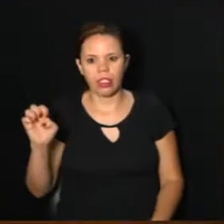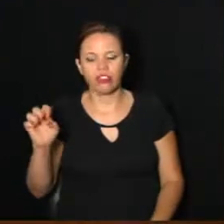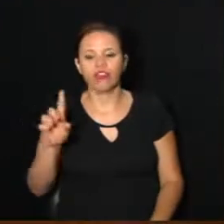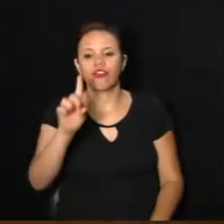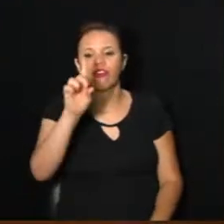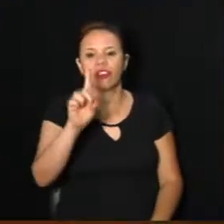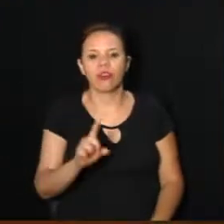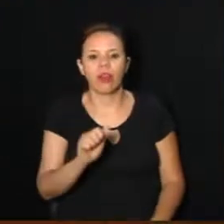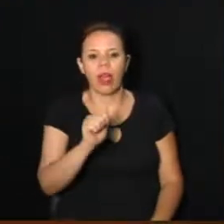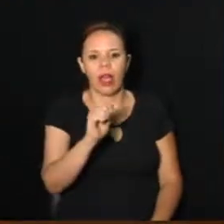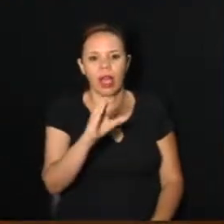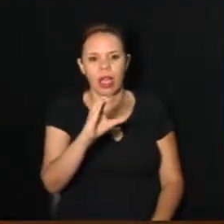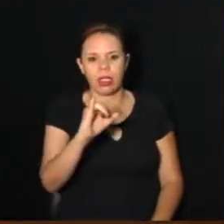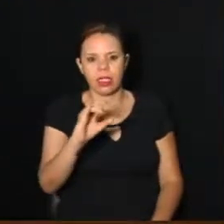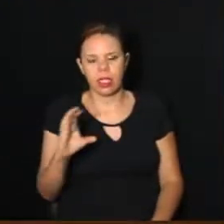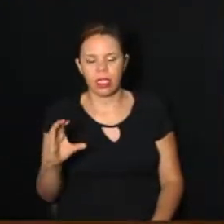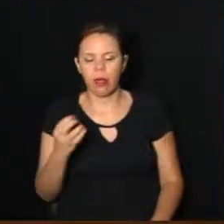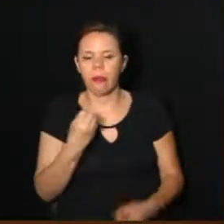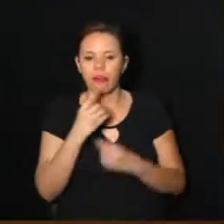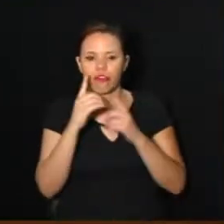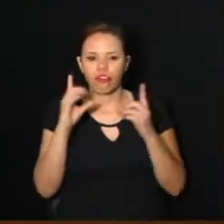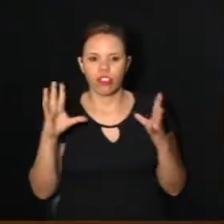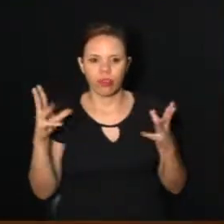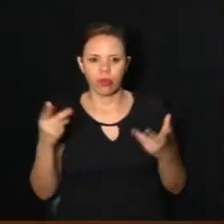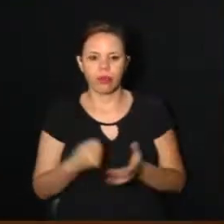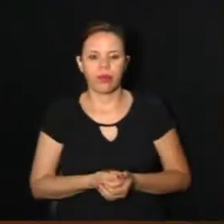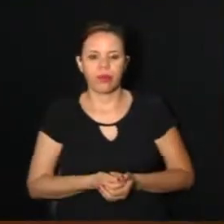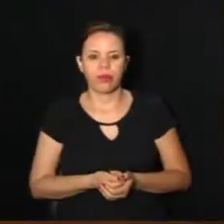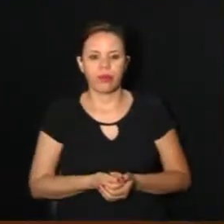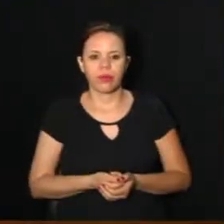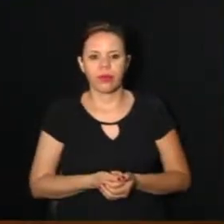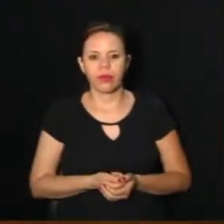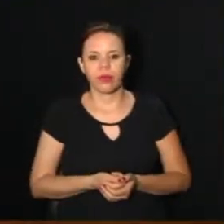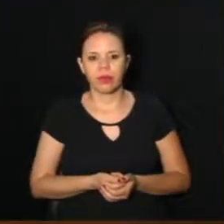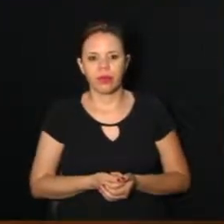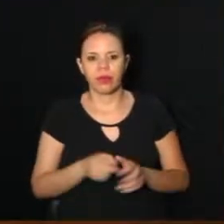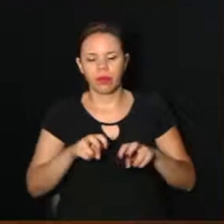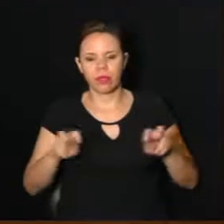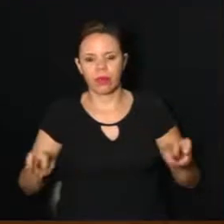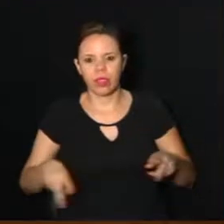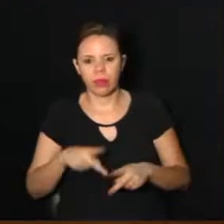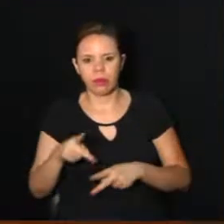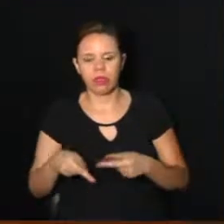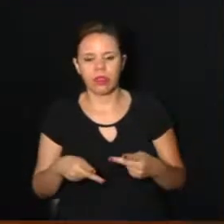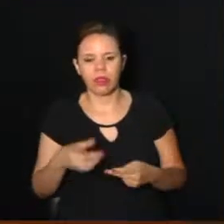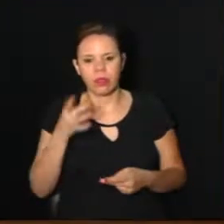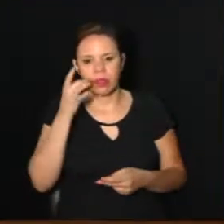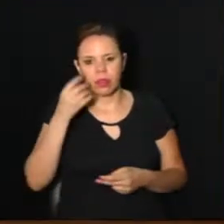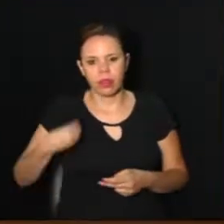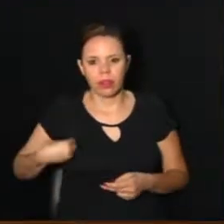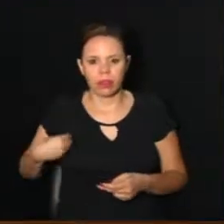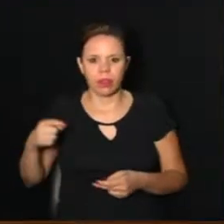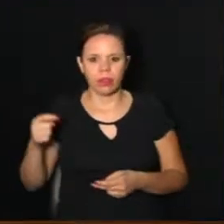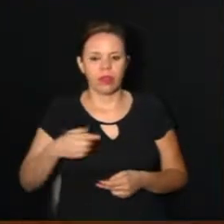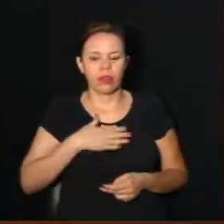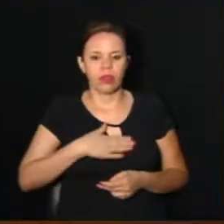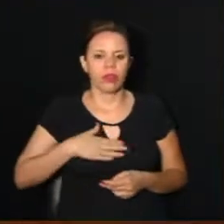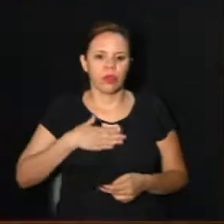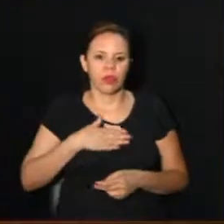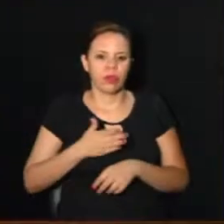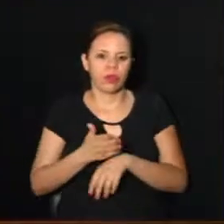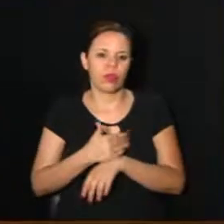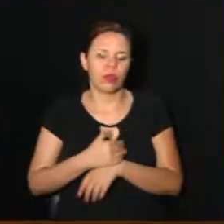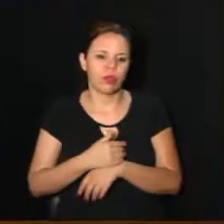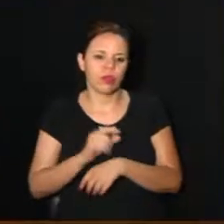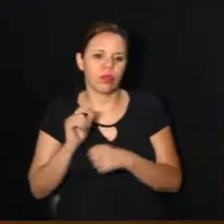SIC. Bom dia a todos, à mesa, aos presentes. Eu gostaria, antes